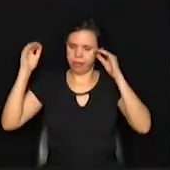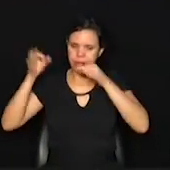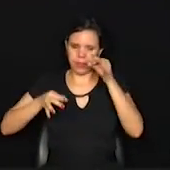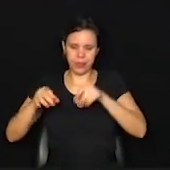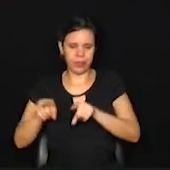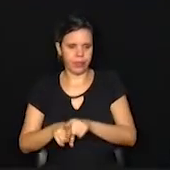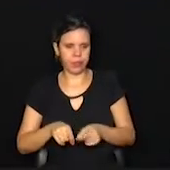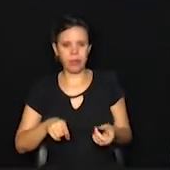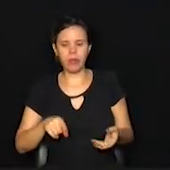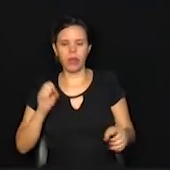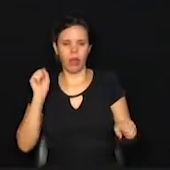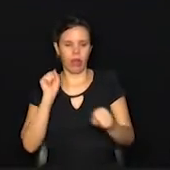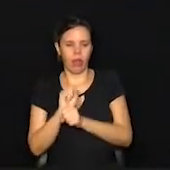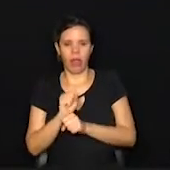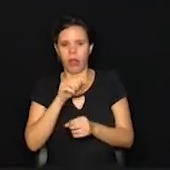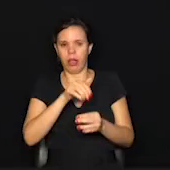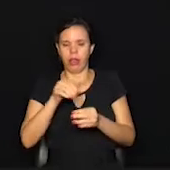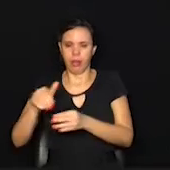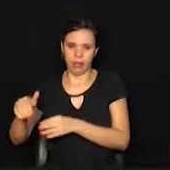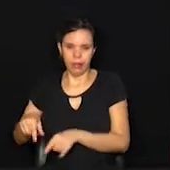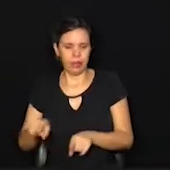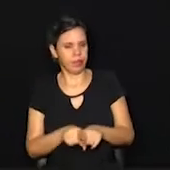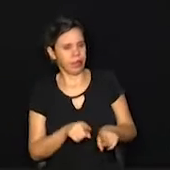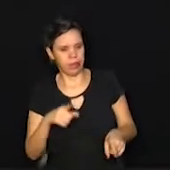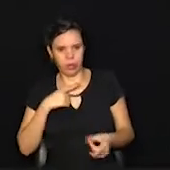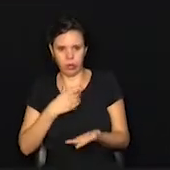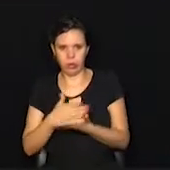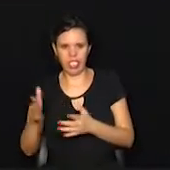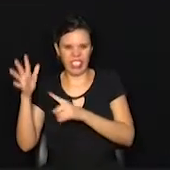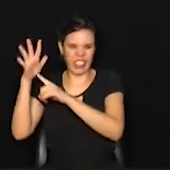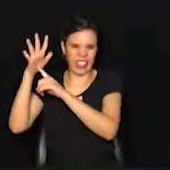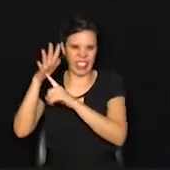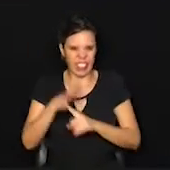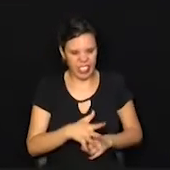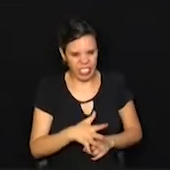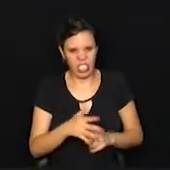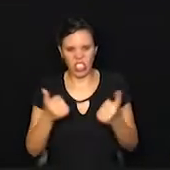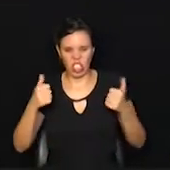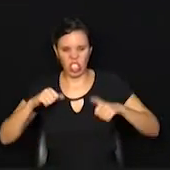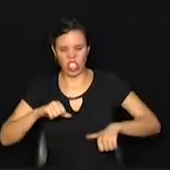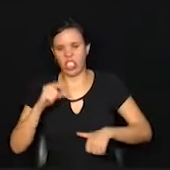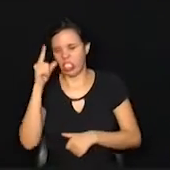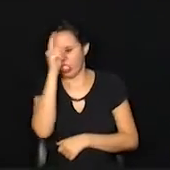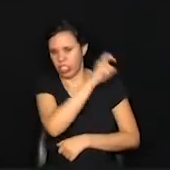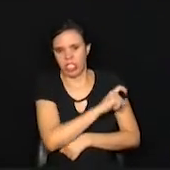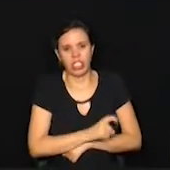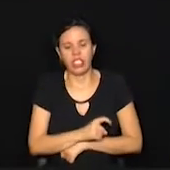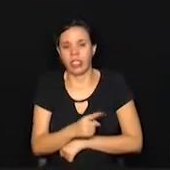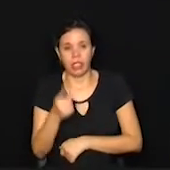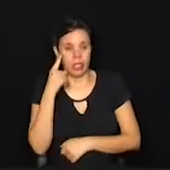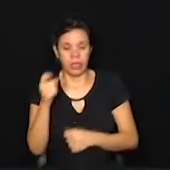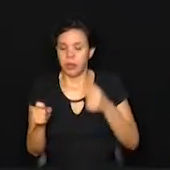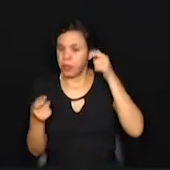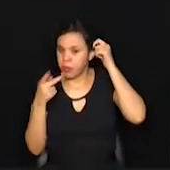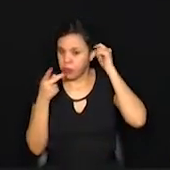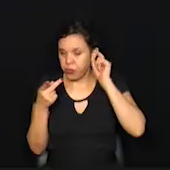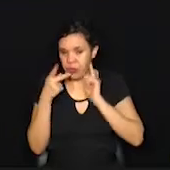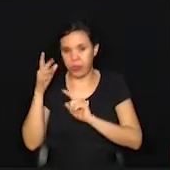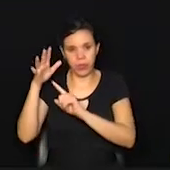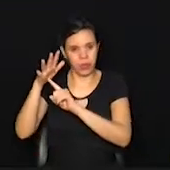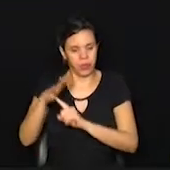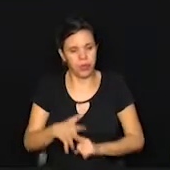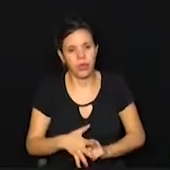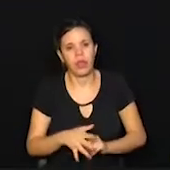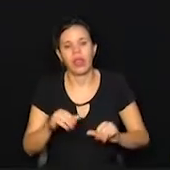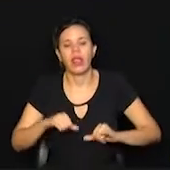suspensão das eleições e começa a repressão Mais barra-pesada e aí interessante falar que quando a repressão